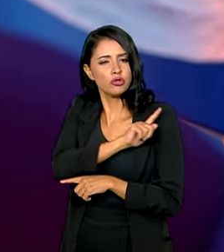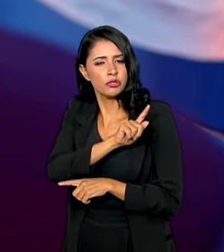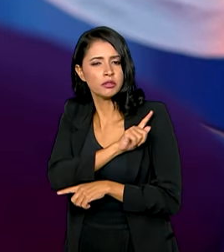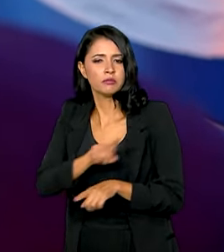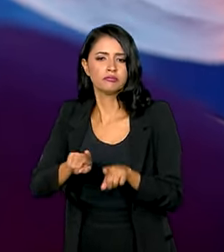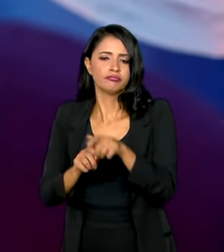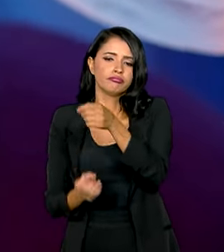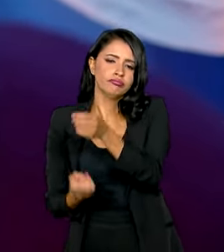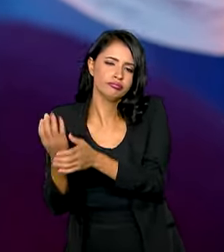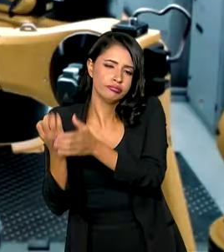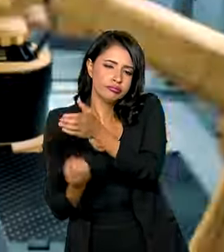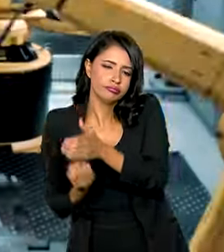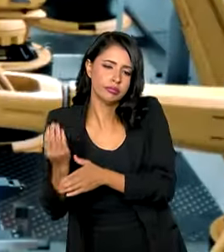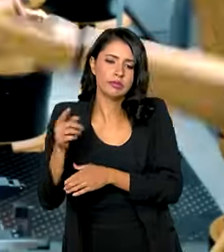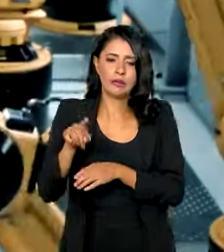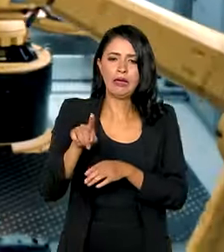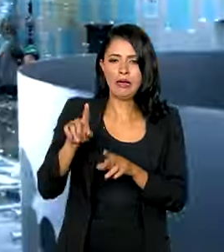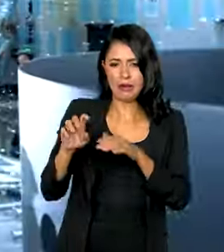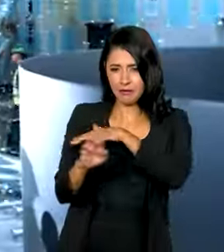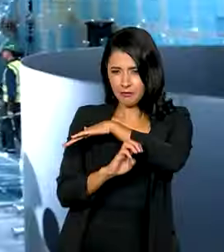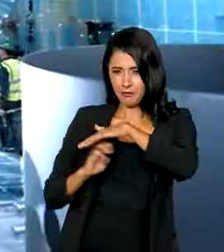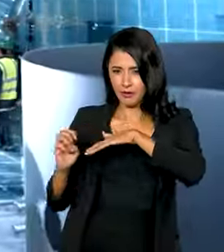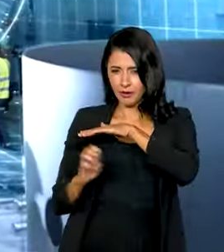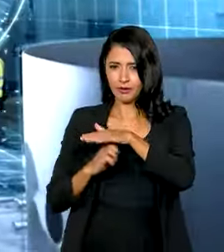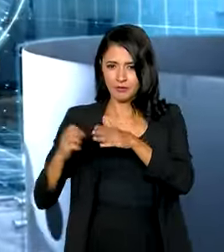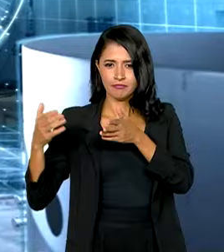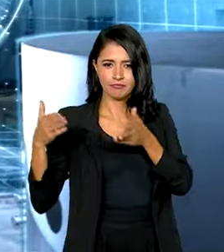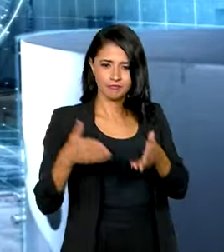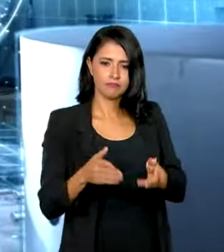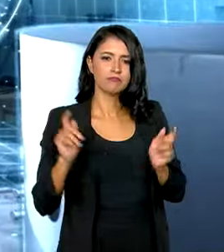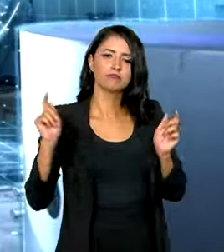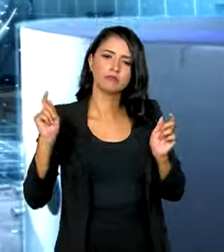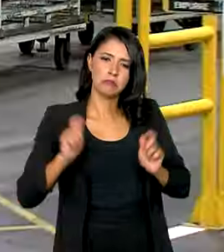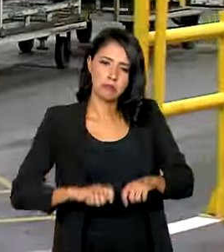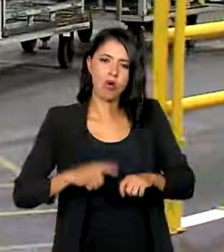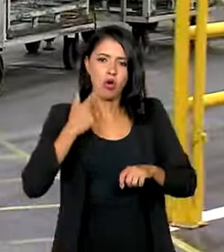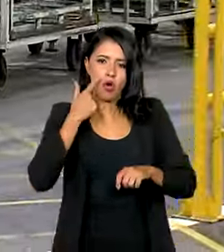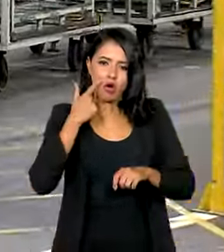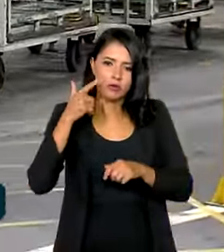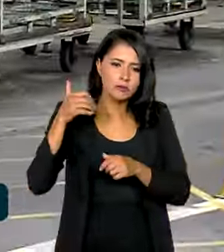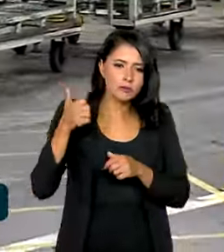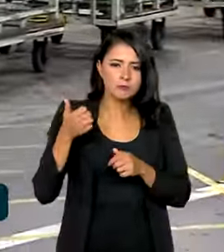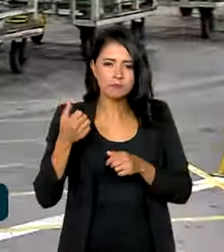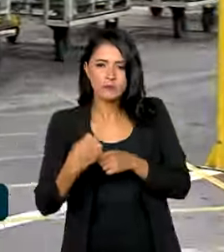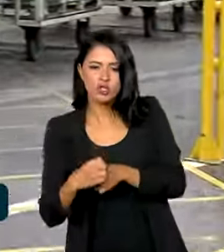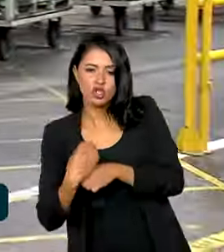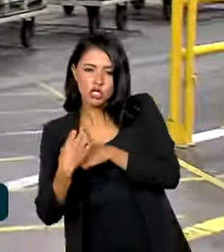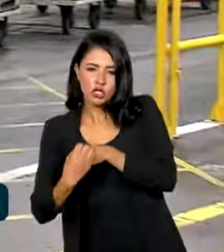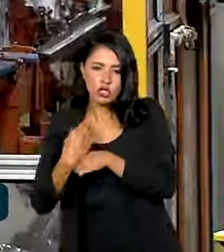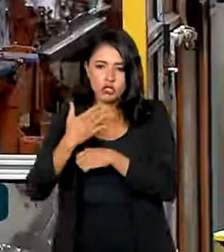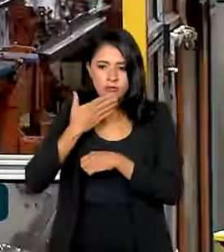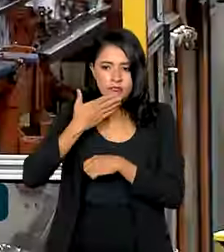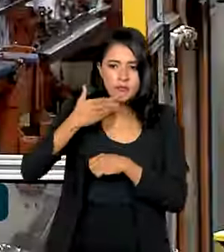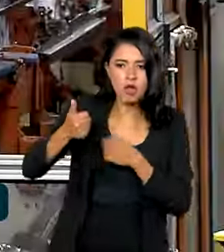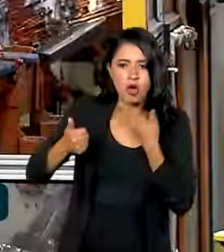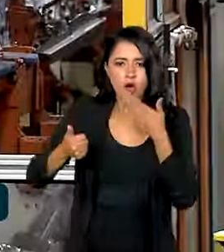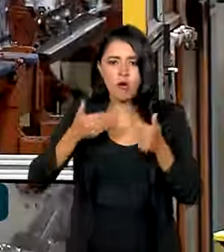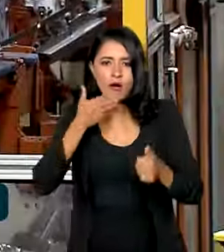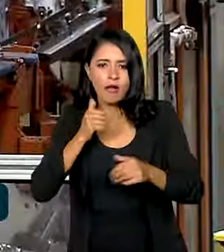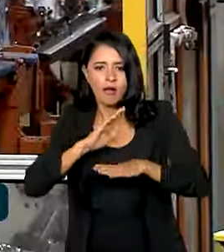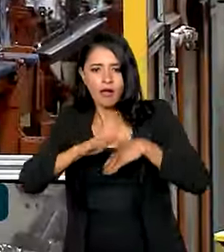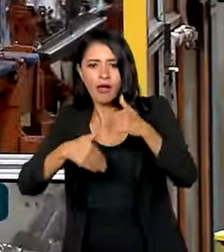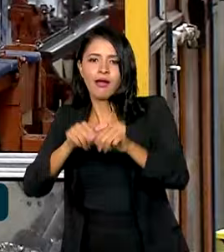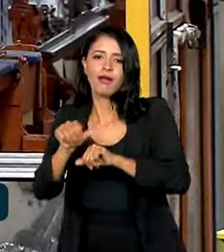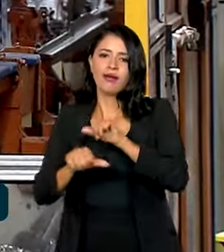e produtividade e as empresas participantes podem seguir uma de aperfeiçoamento rumo à